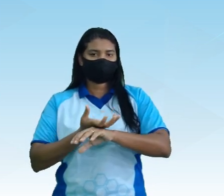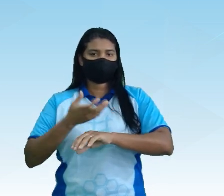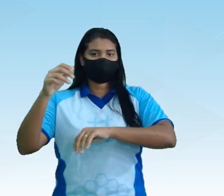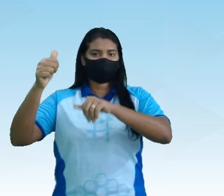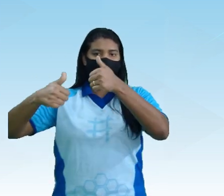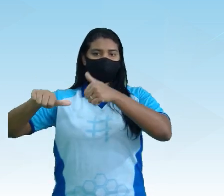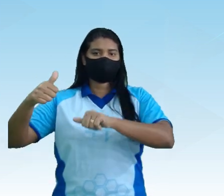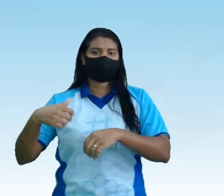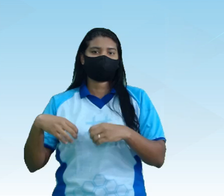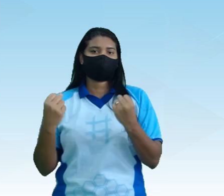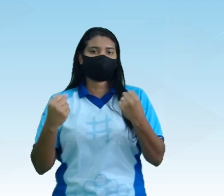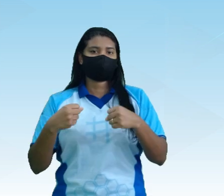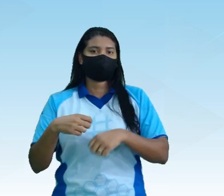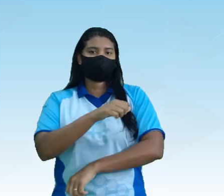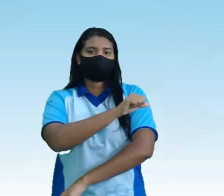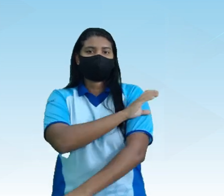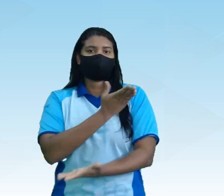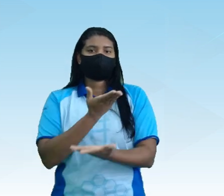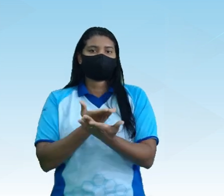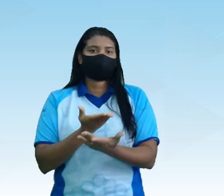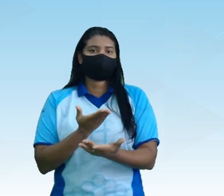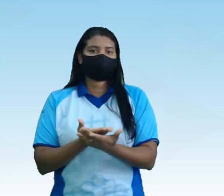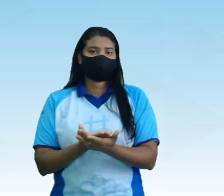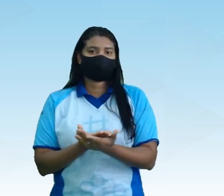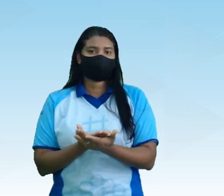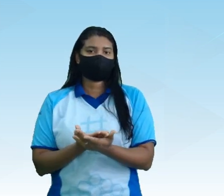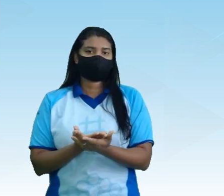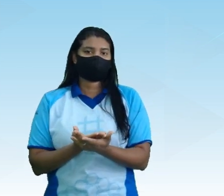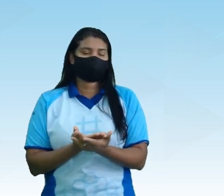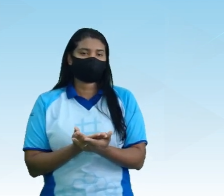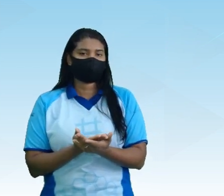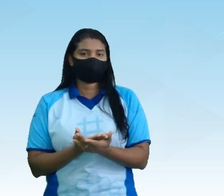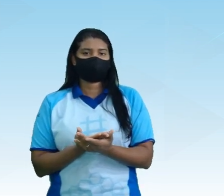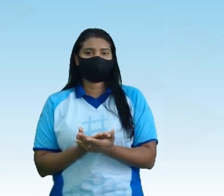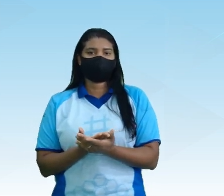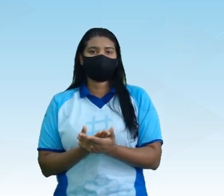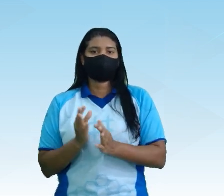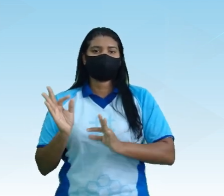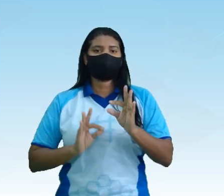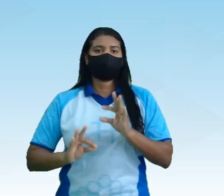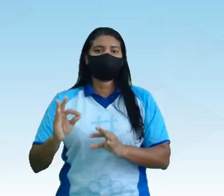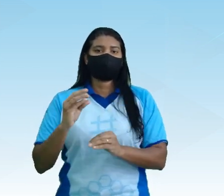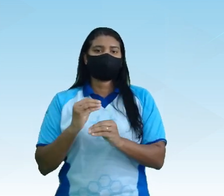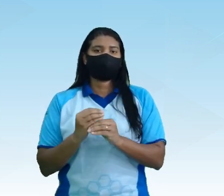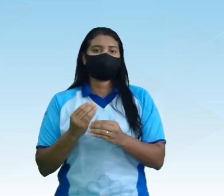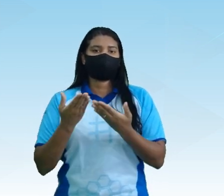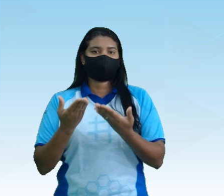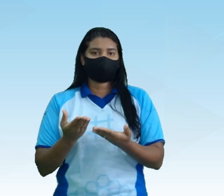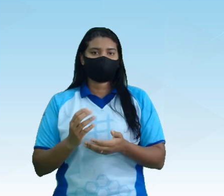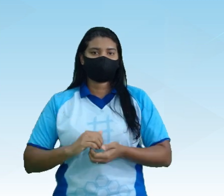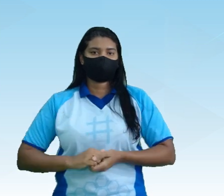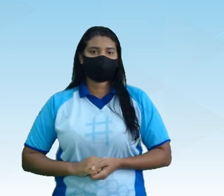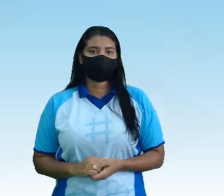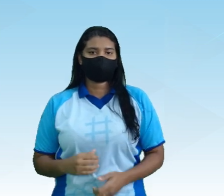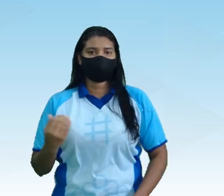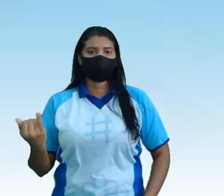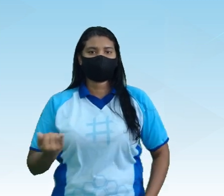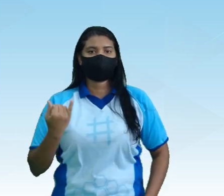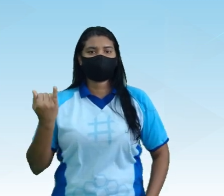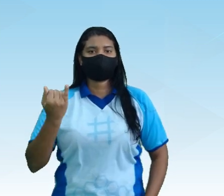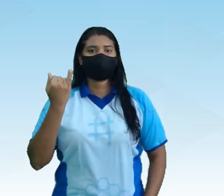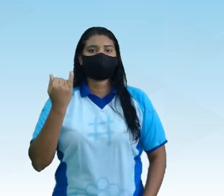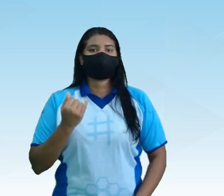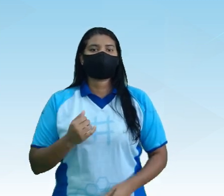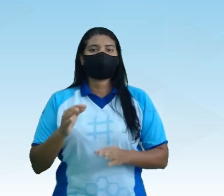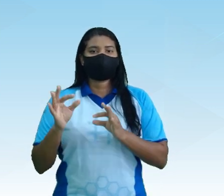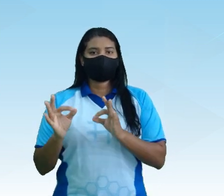Precisamos que os nossos alunos tenham essa maneabilidade, esse manuseio aí com os instrumentos. Isso é muito importante,